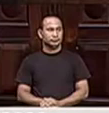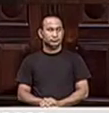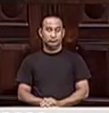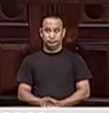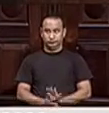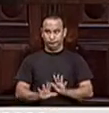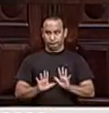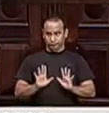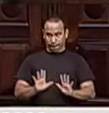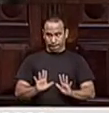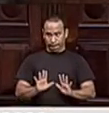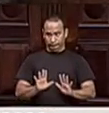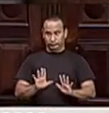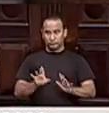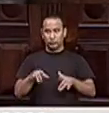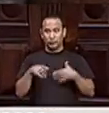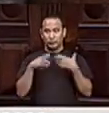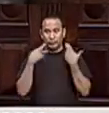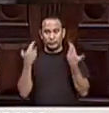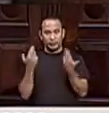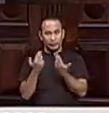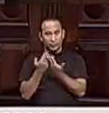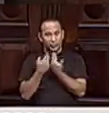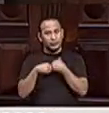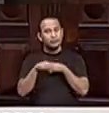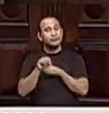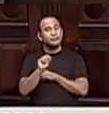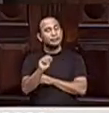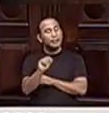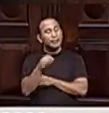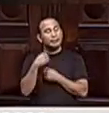Aliás, numa sessão que